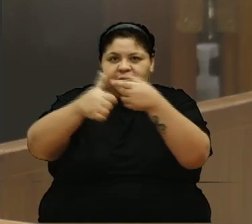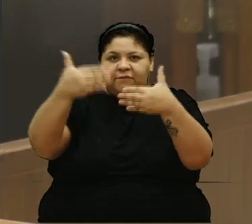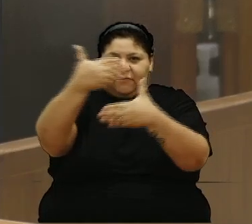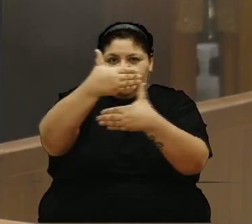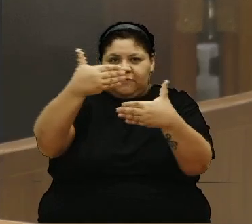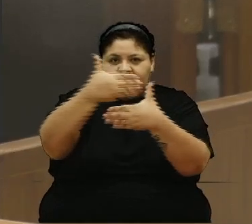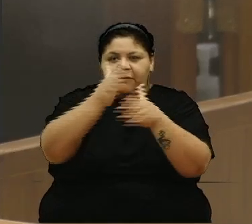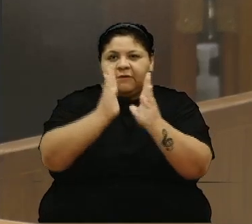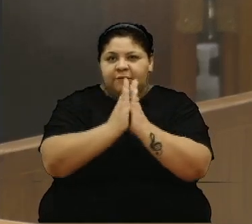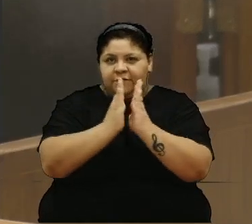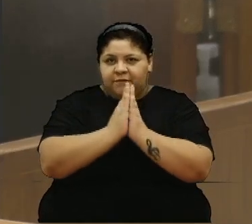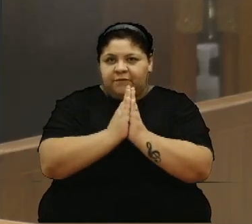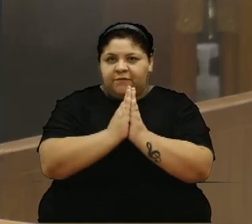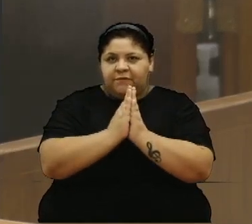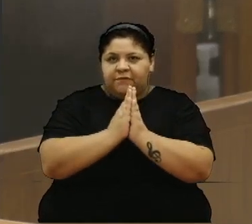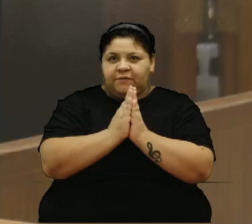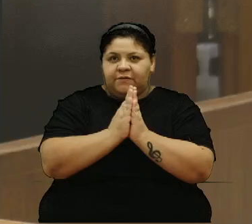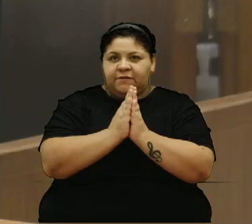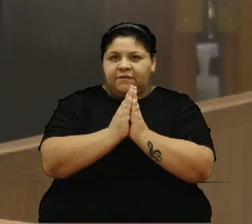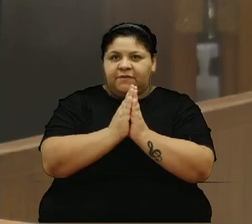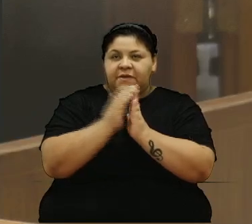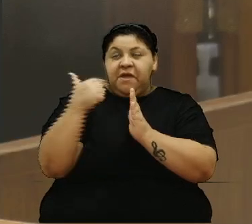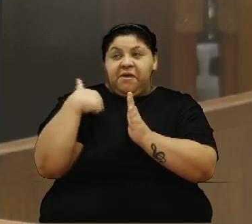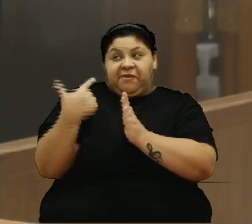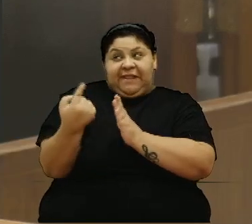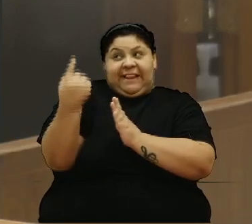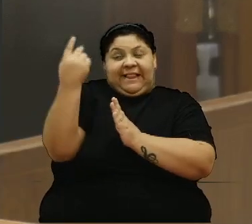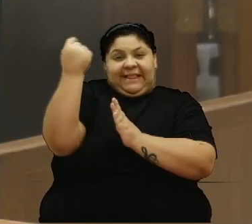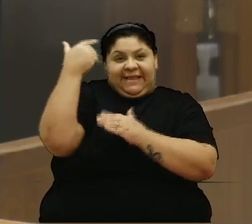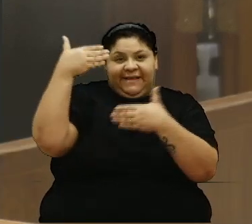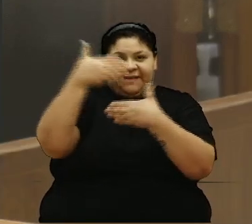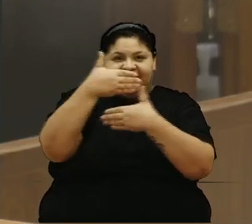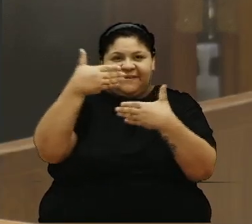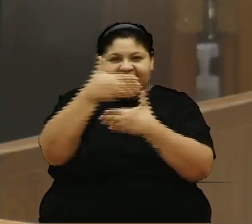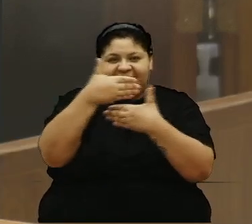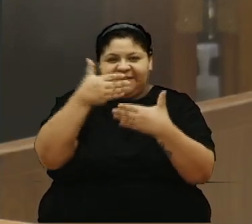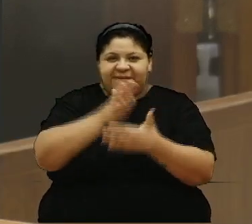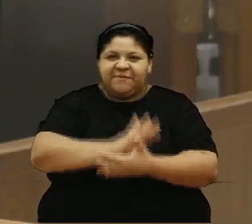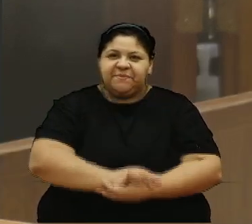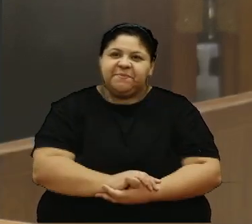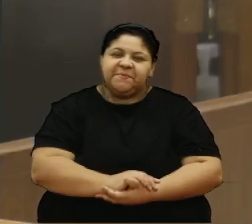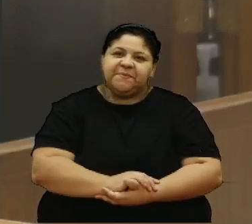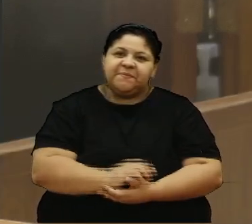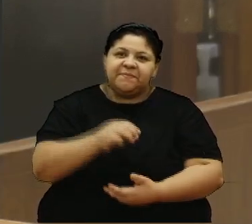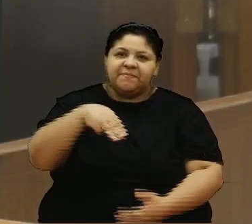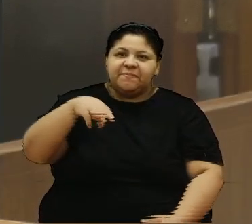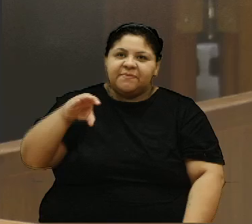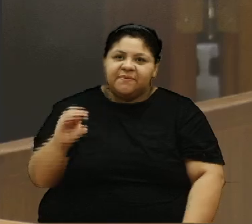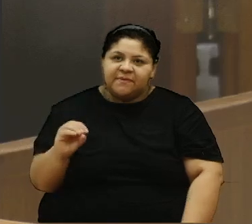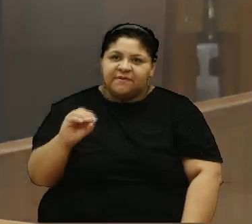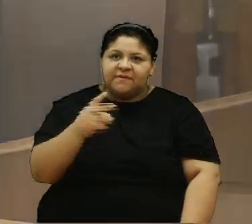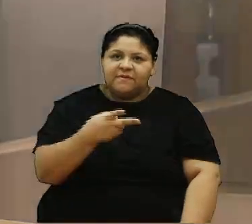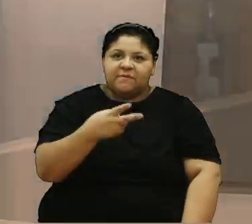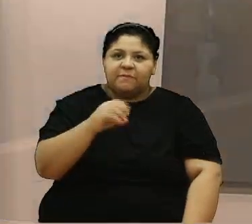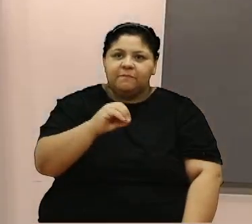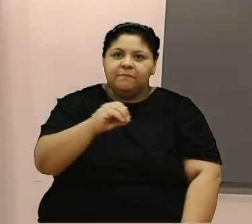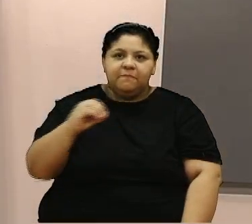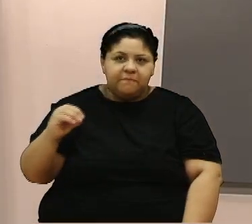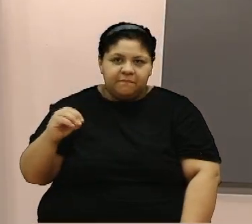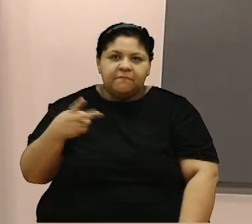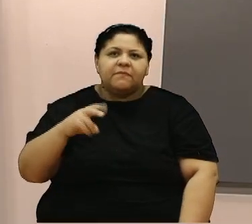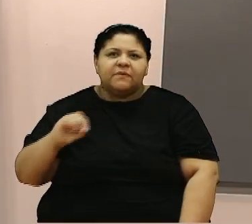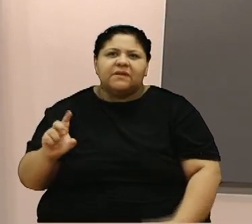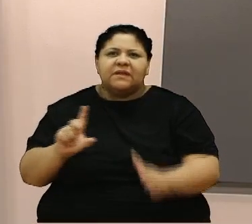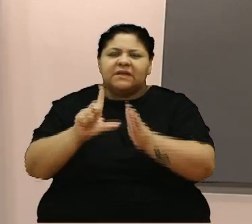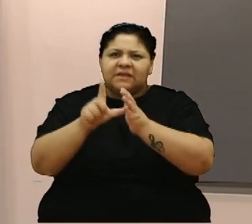por favor, ali o primeiro slide, eu sou da época do slide. Passasse ali, ó. Em maio de 2020, depois